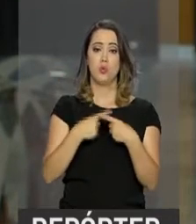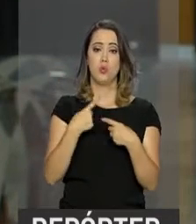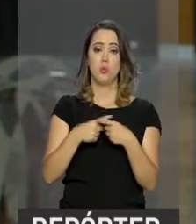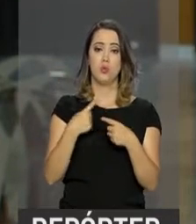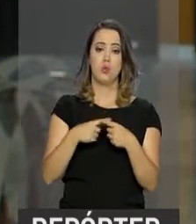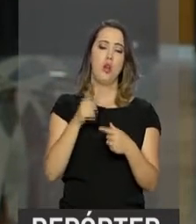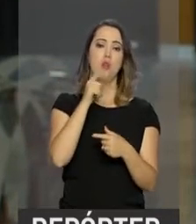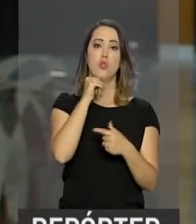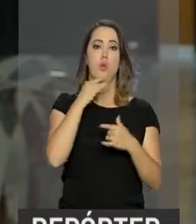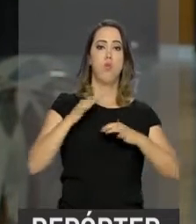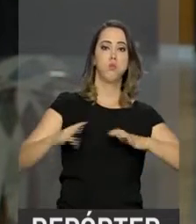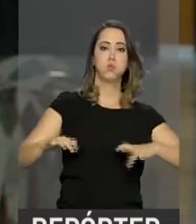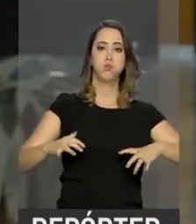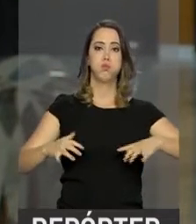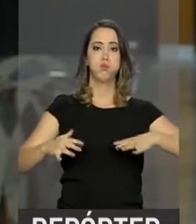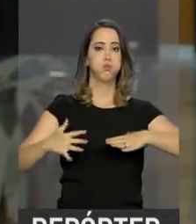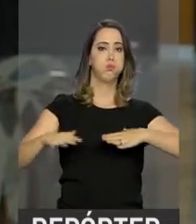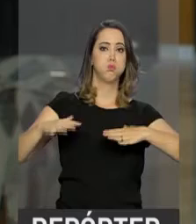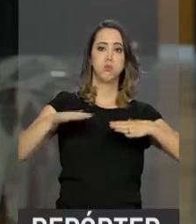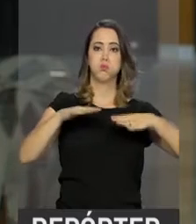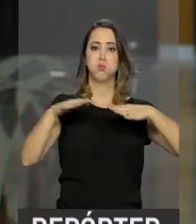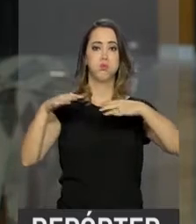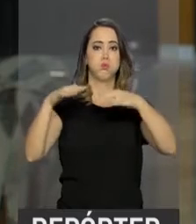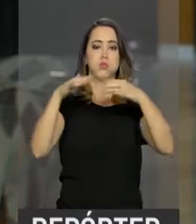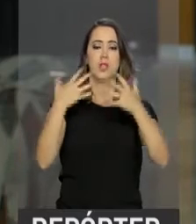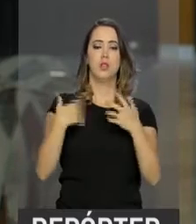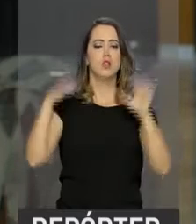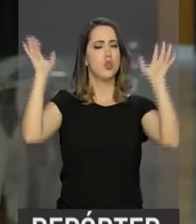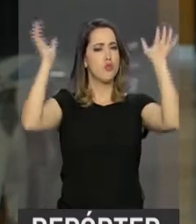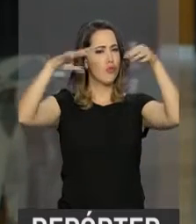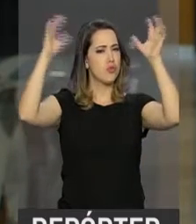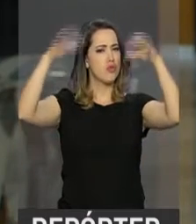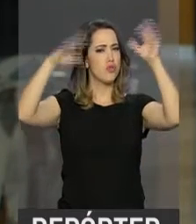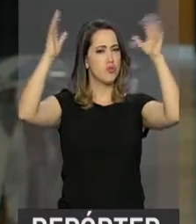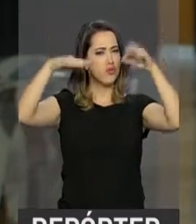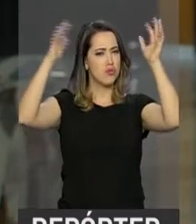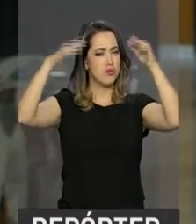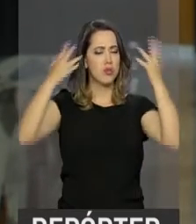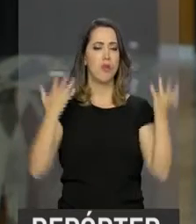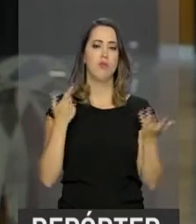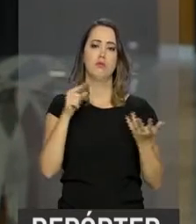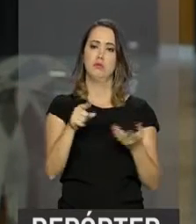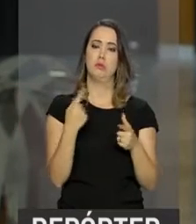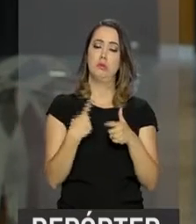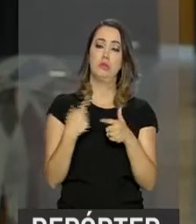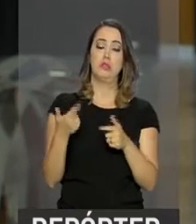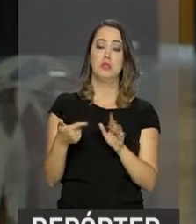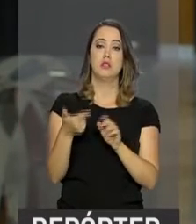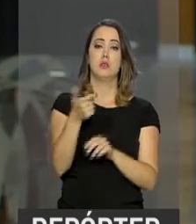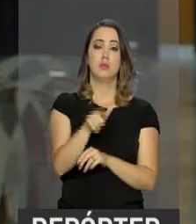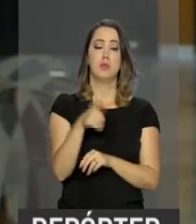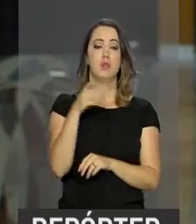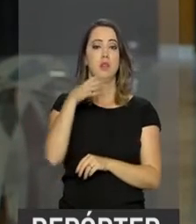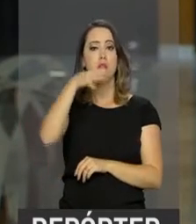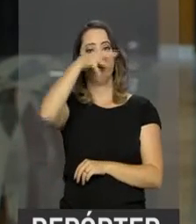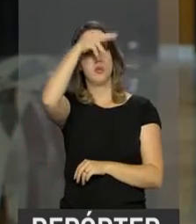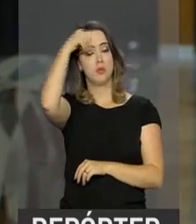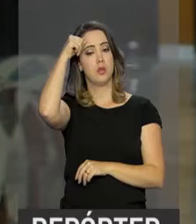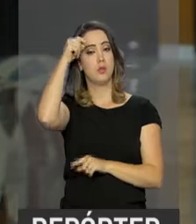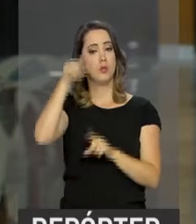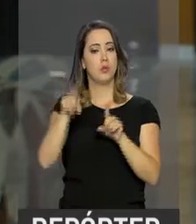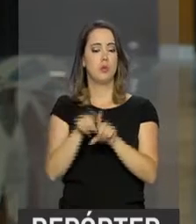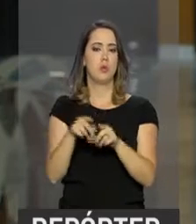razão de inundações. Chuvas intensas também afetaram Terra Nova do Norte, em Mato Grosso,